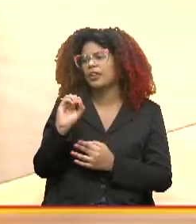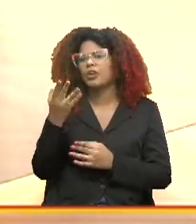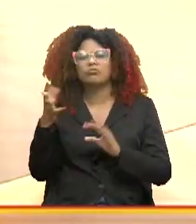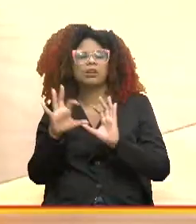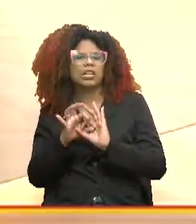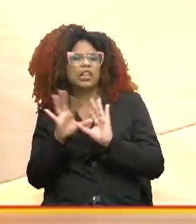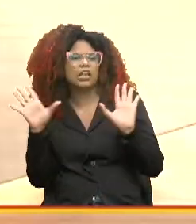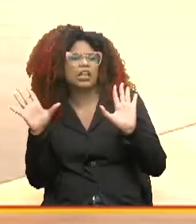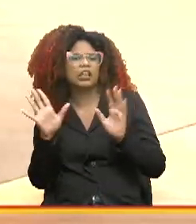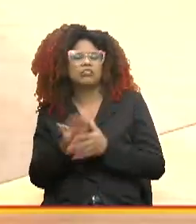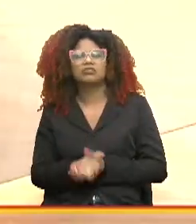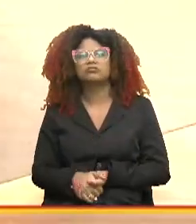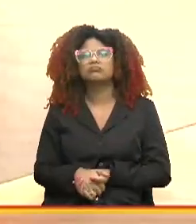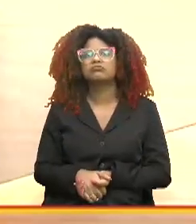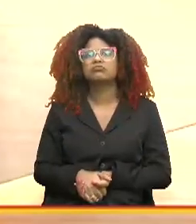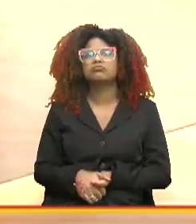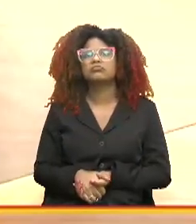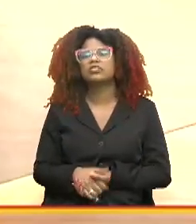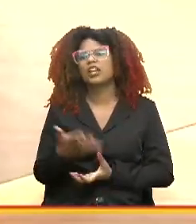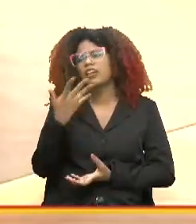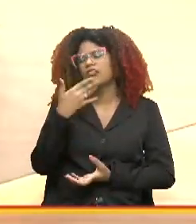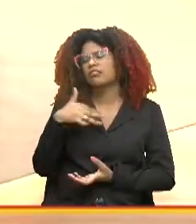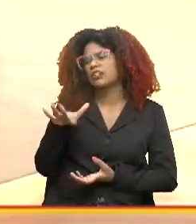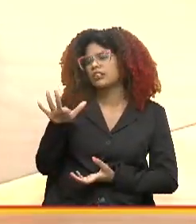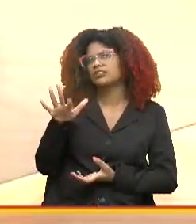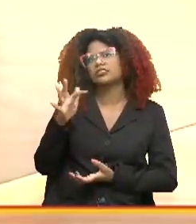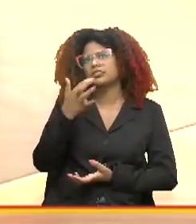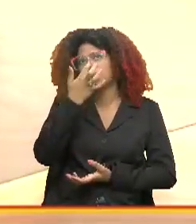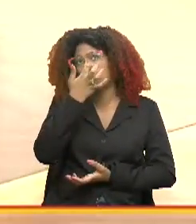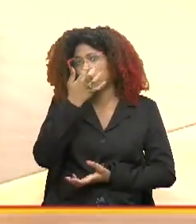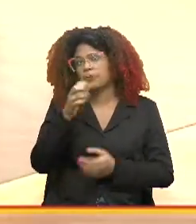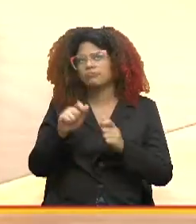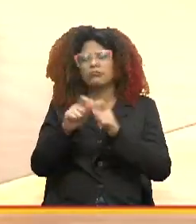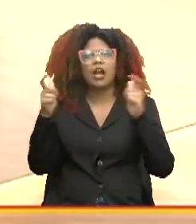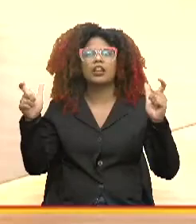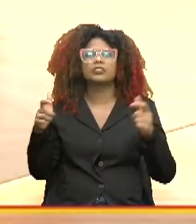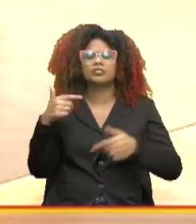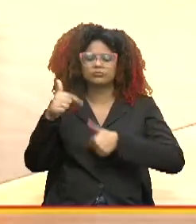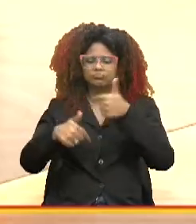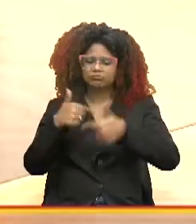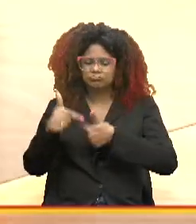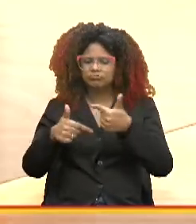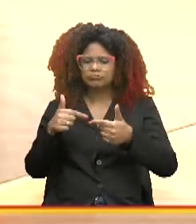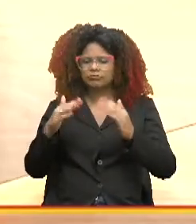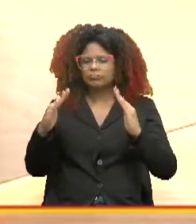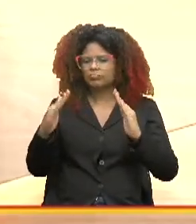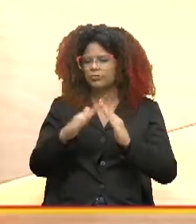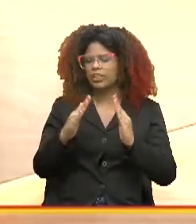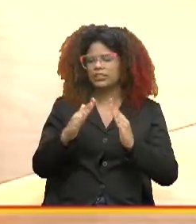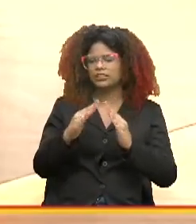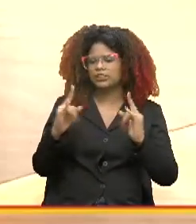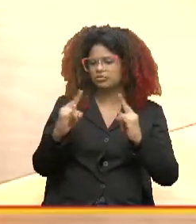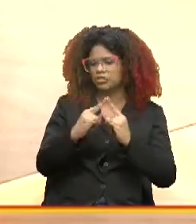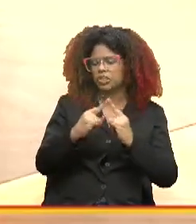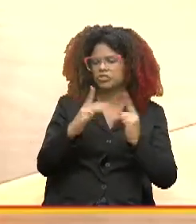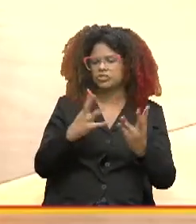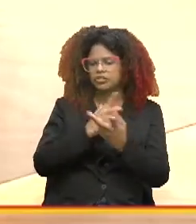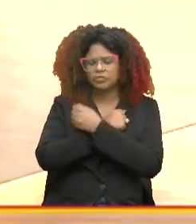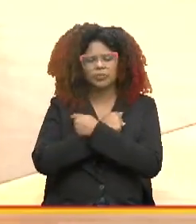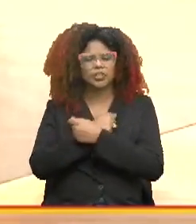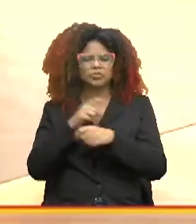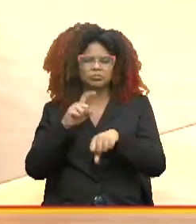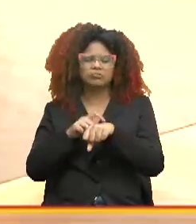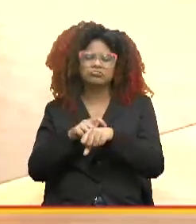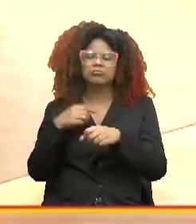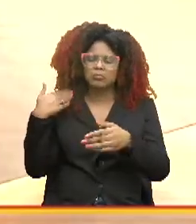Livres Enfim então existem muitas crianças então eu trabalhei em entidade acolhimento né um bom tempo então assim